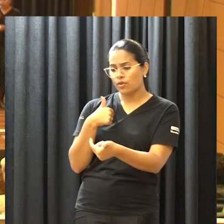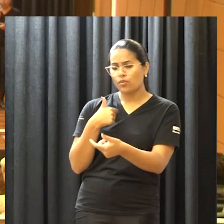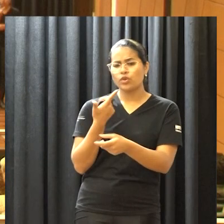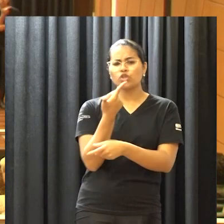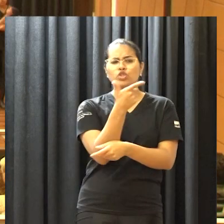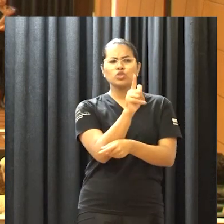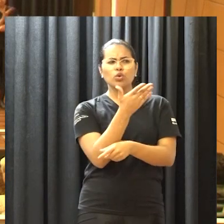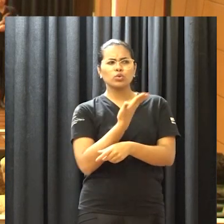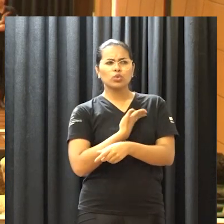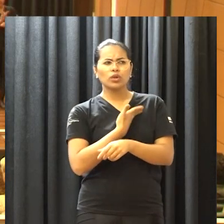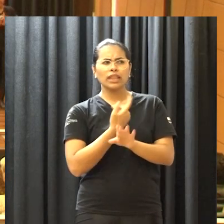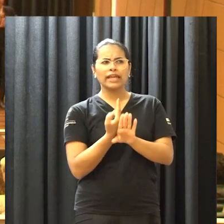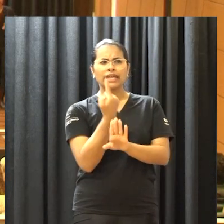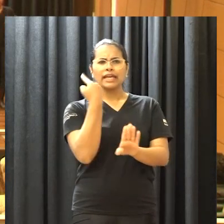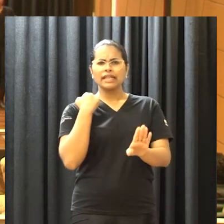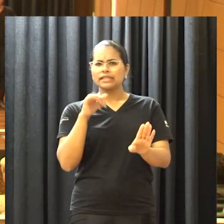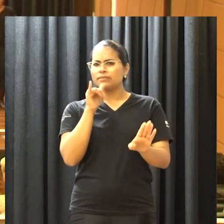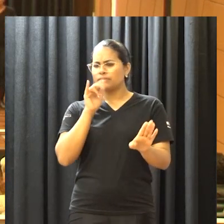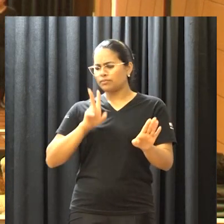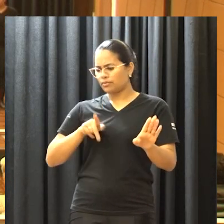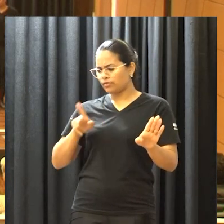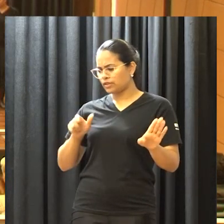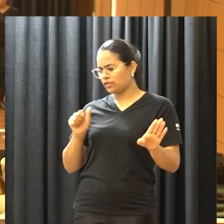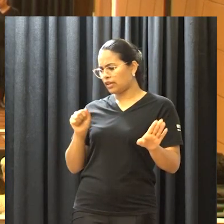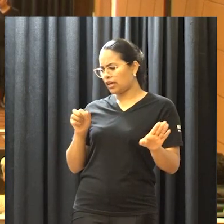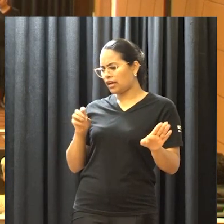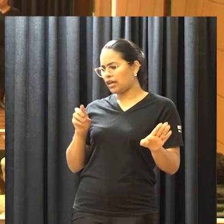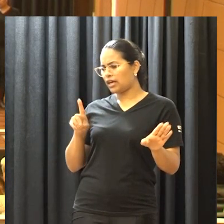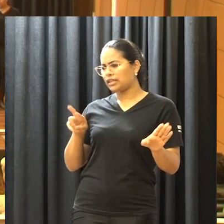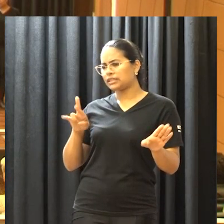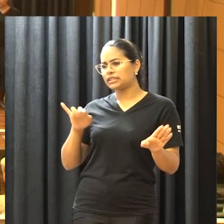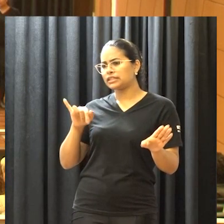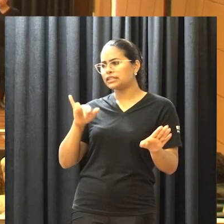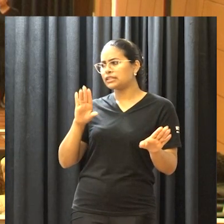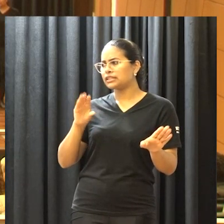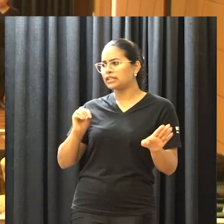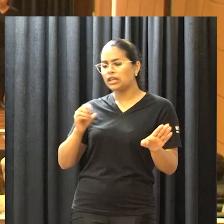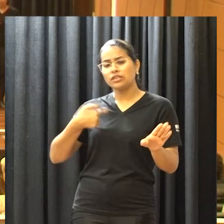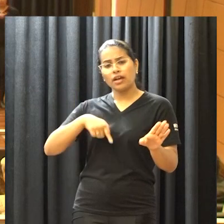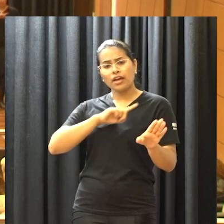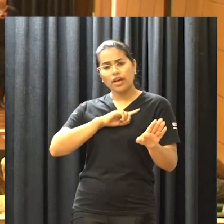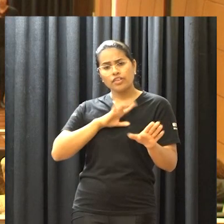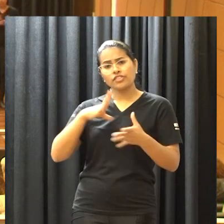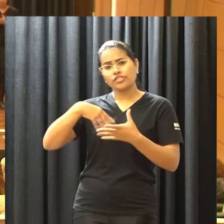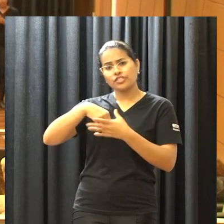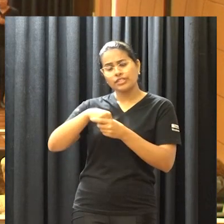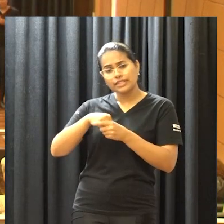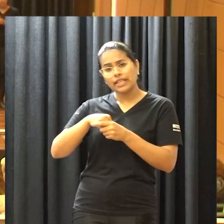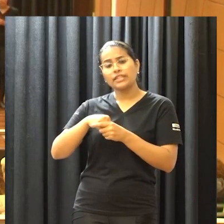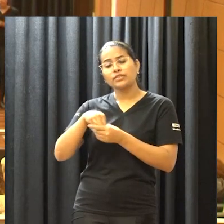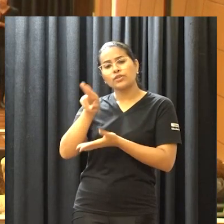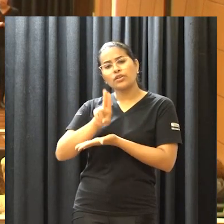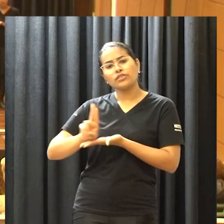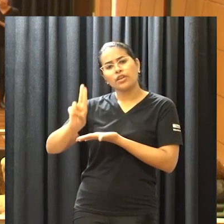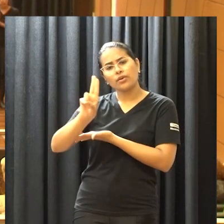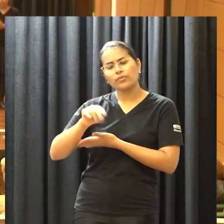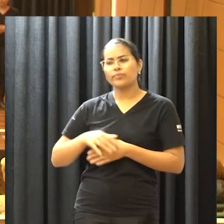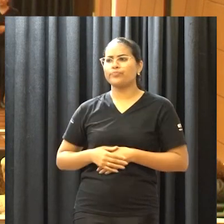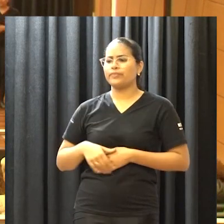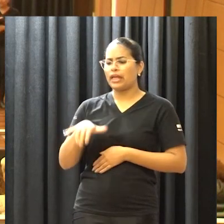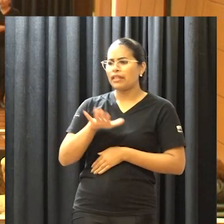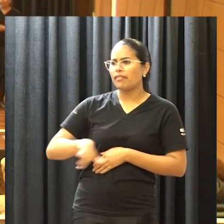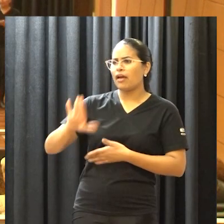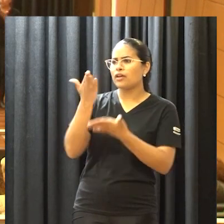vieram antes de mim, como o professor Adriano Henrique Norberg, temos realizado na UFSC, no âmbito do ensino, da pesquisa,